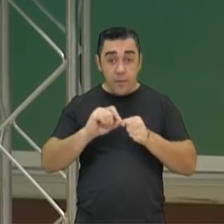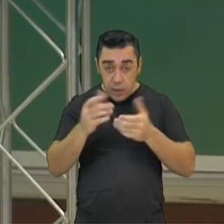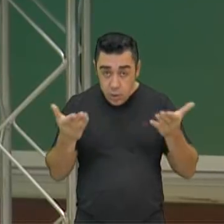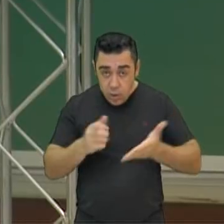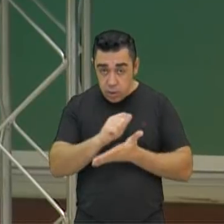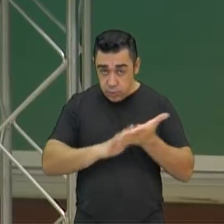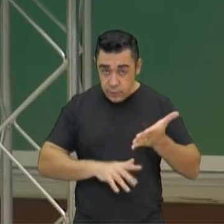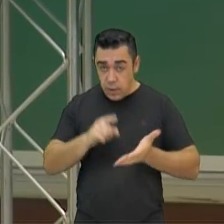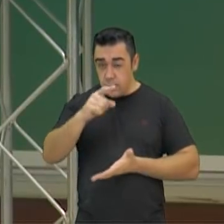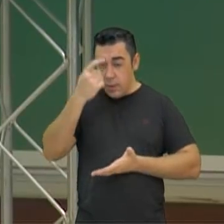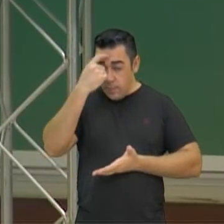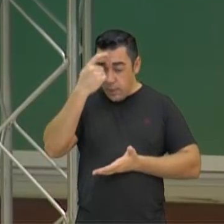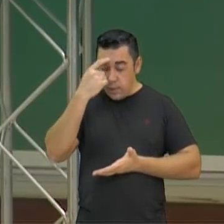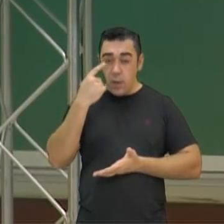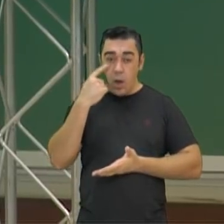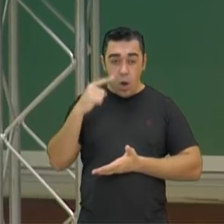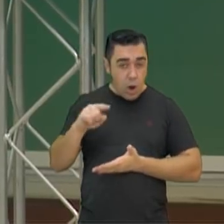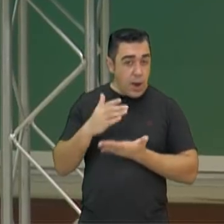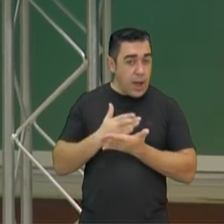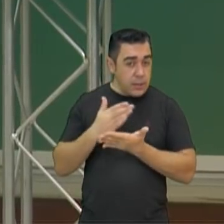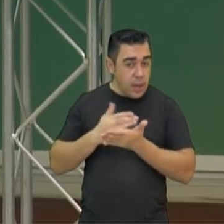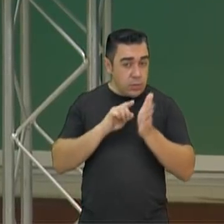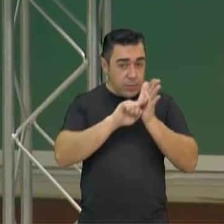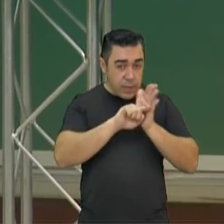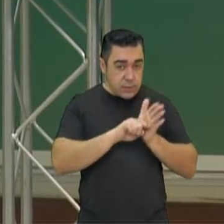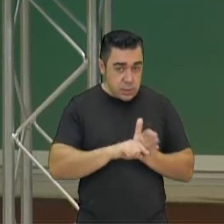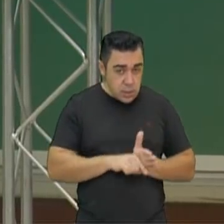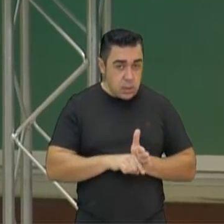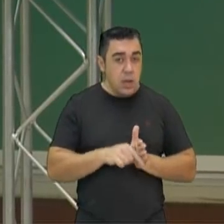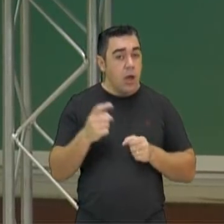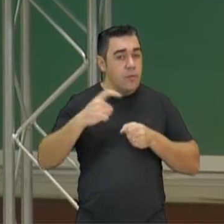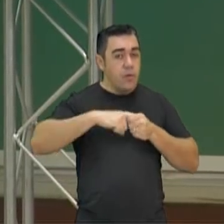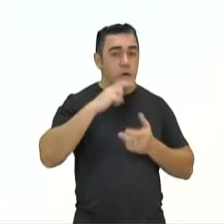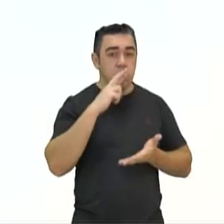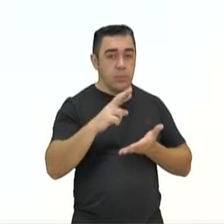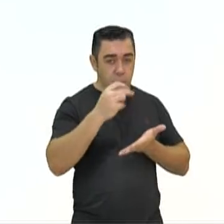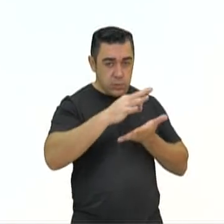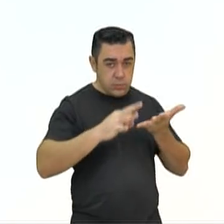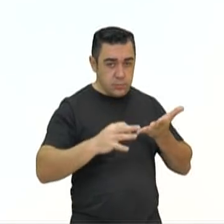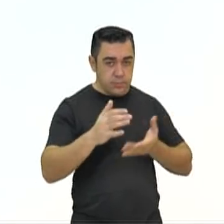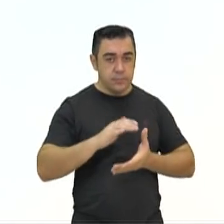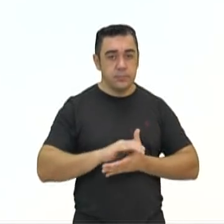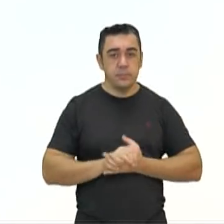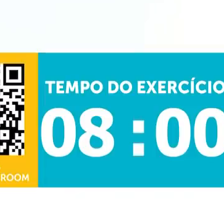façam, pensem um pouquinho, dá uma olhadinha no caderno e a gente volta daqui a pouco para dar continuidade.